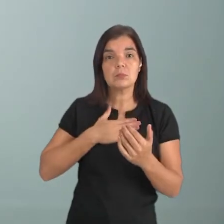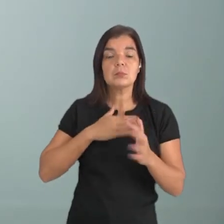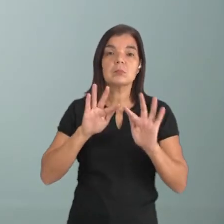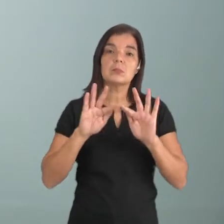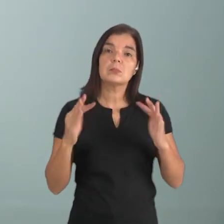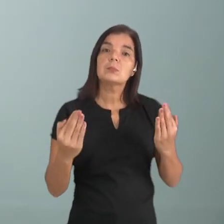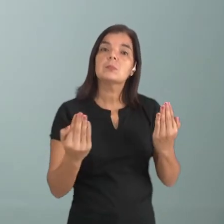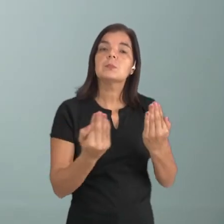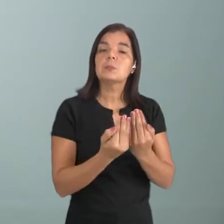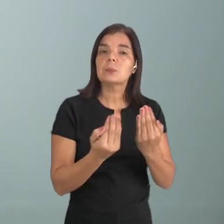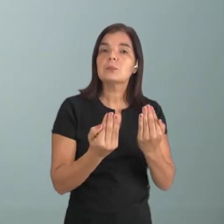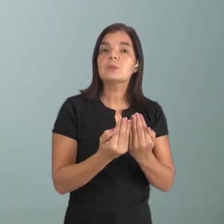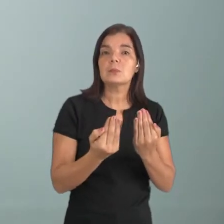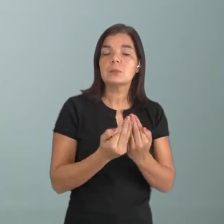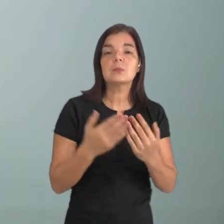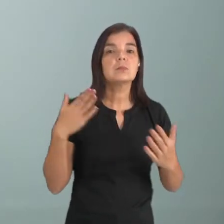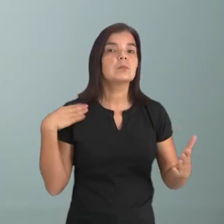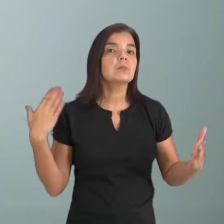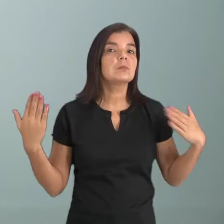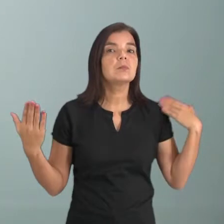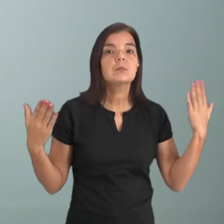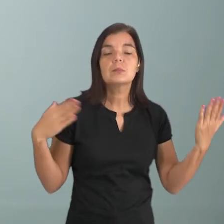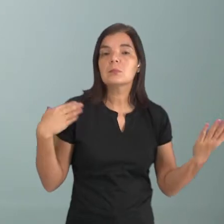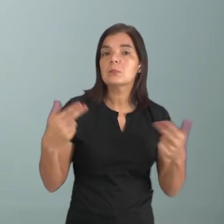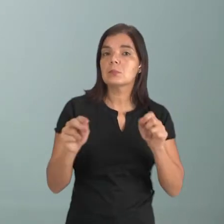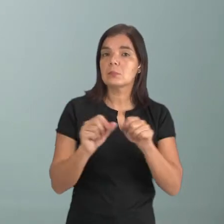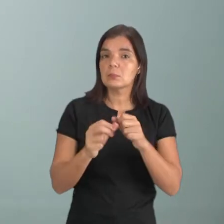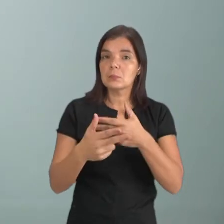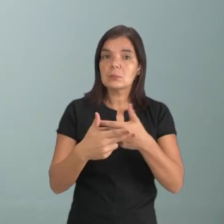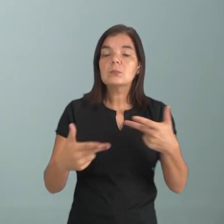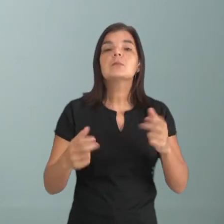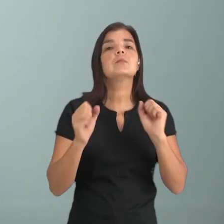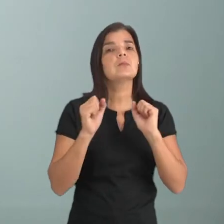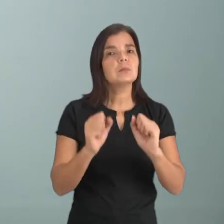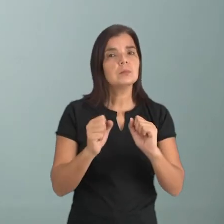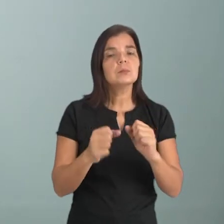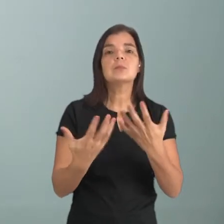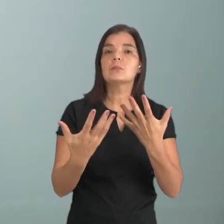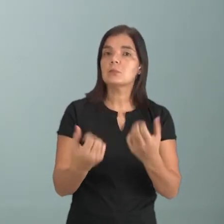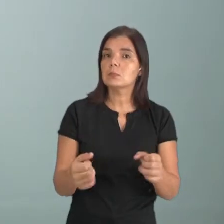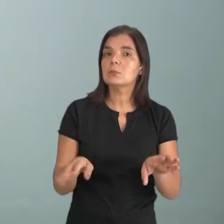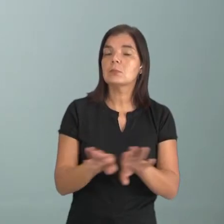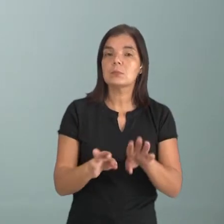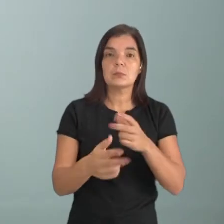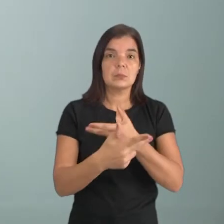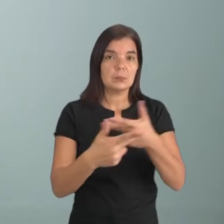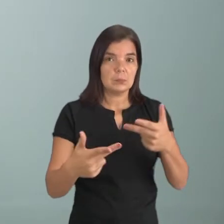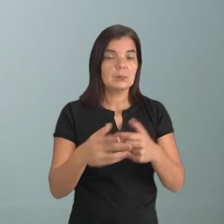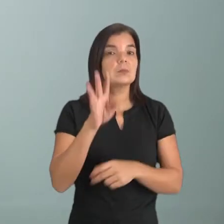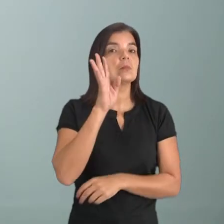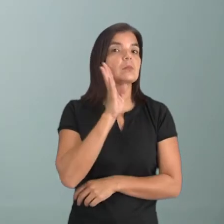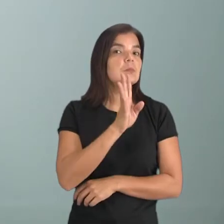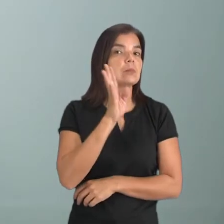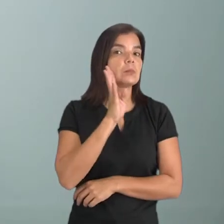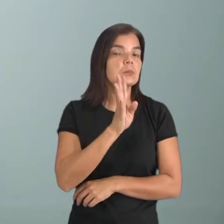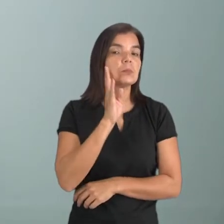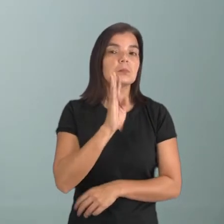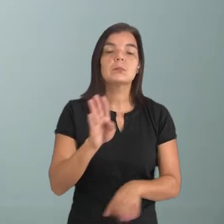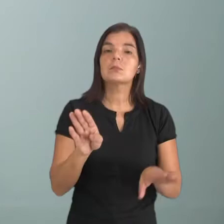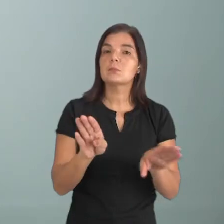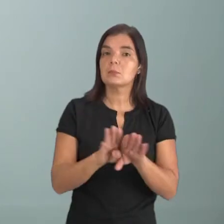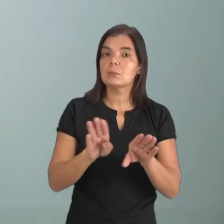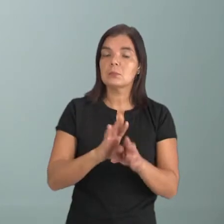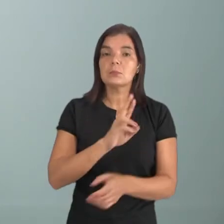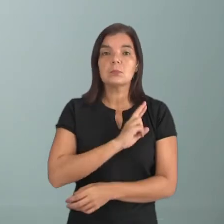minha família, né, passear, fazer alguma coisa. Então você pode estar adotando algumas coisas que são legais, né, de